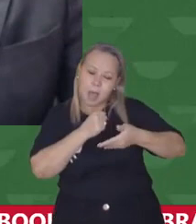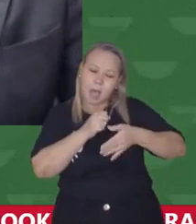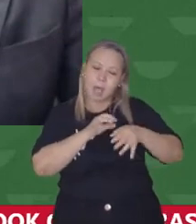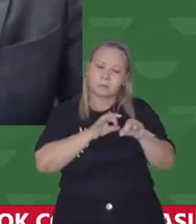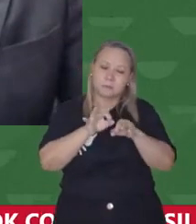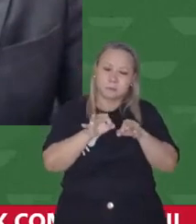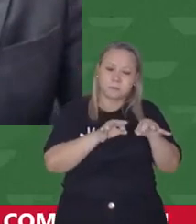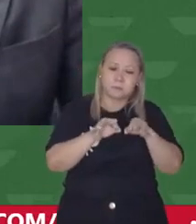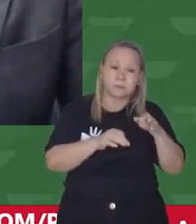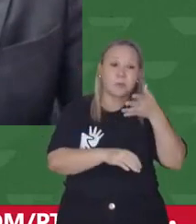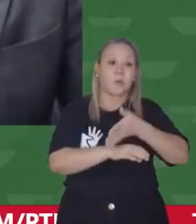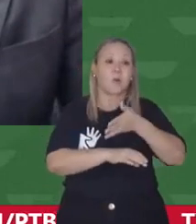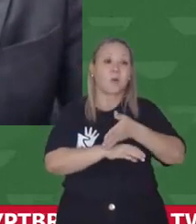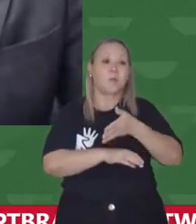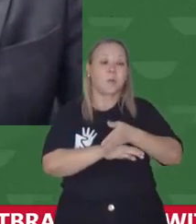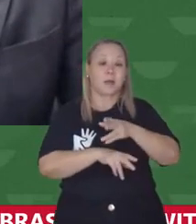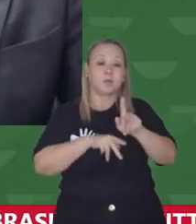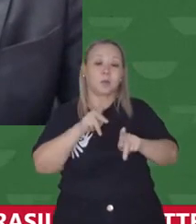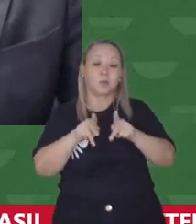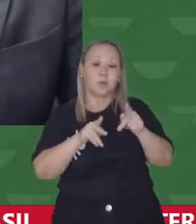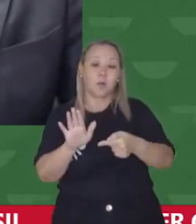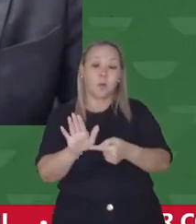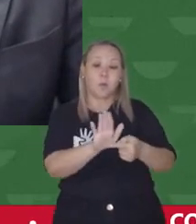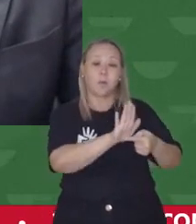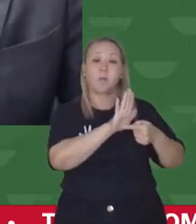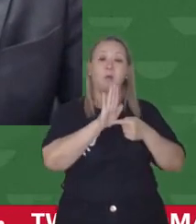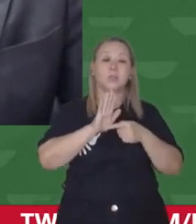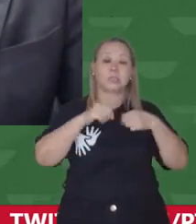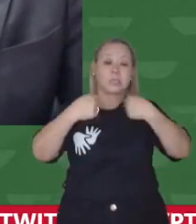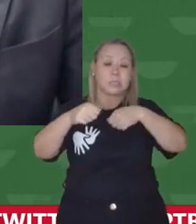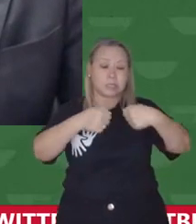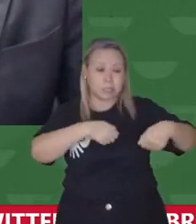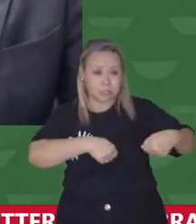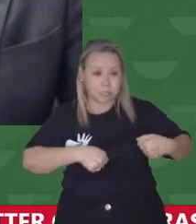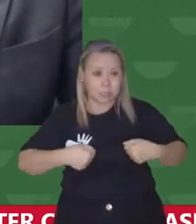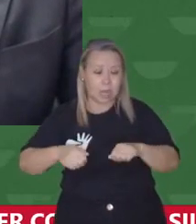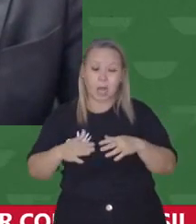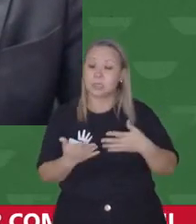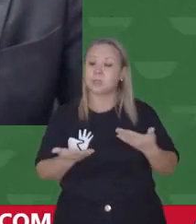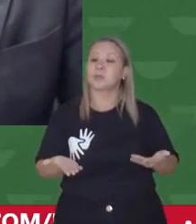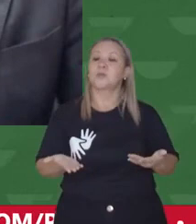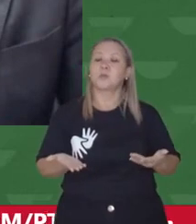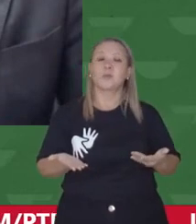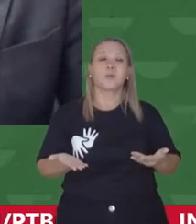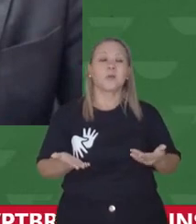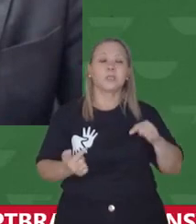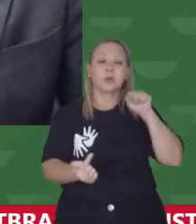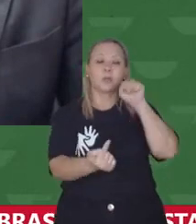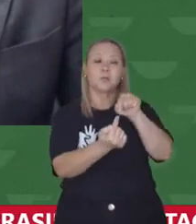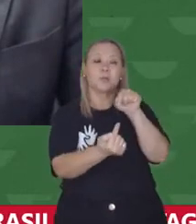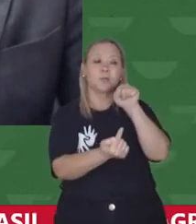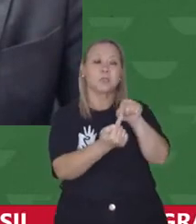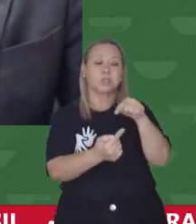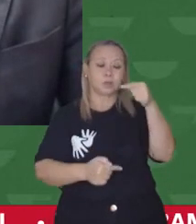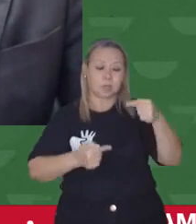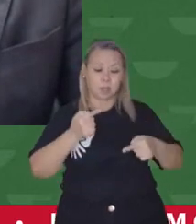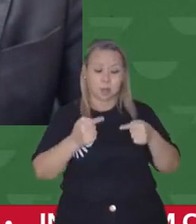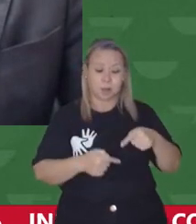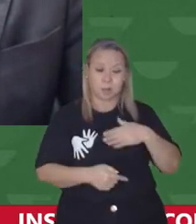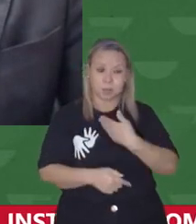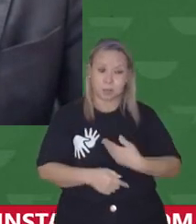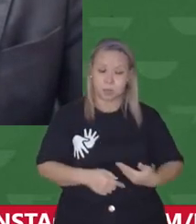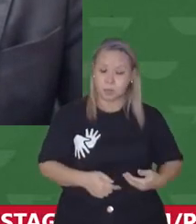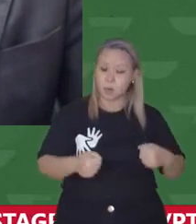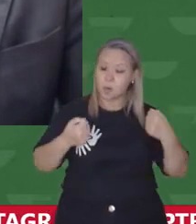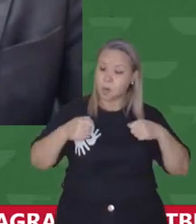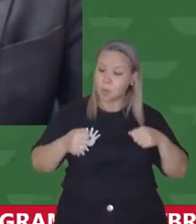do povo, mostrando as suas demandas, mostrando quais são os objetivos que a política pública deve perseguir.